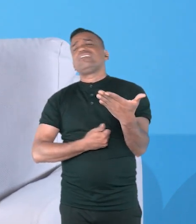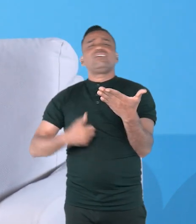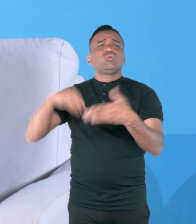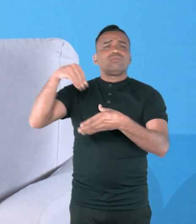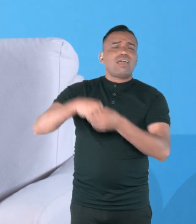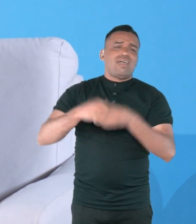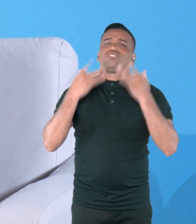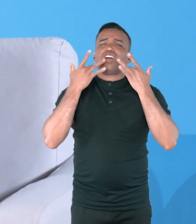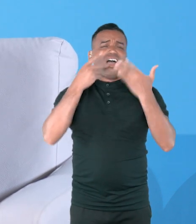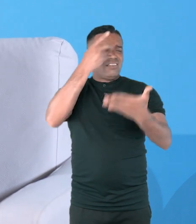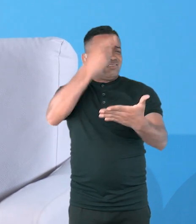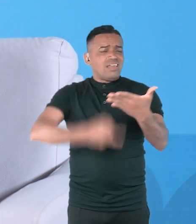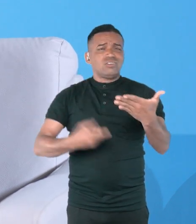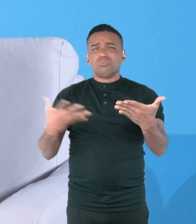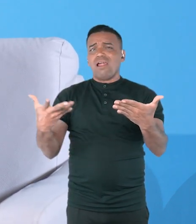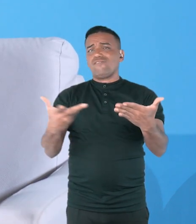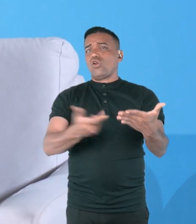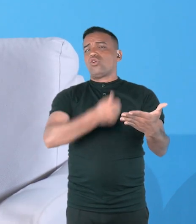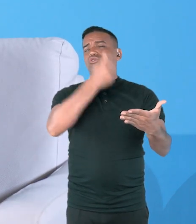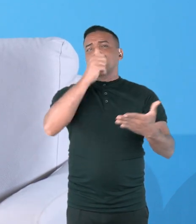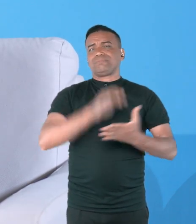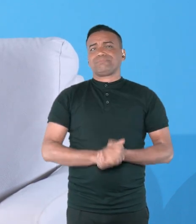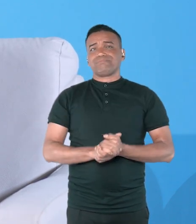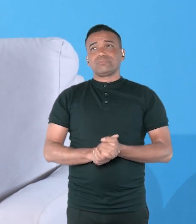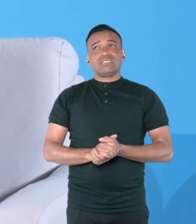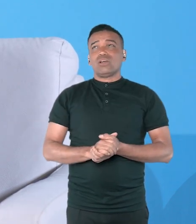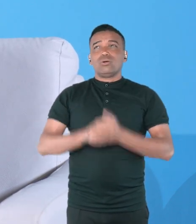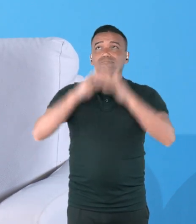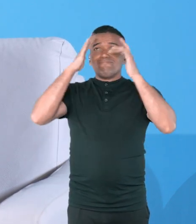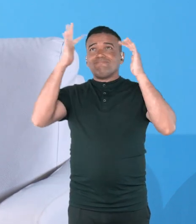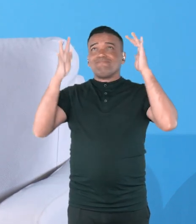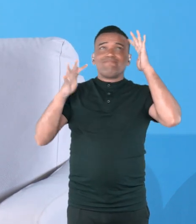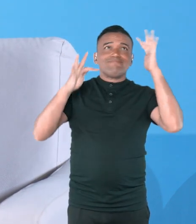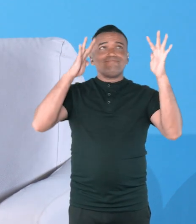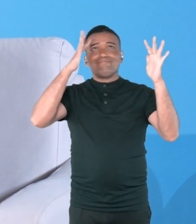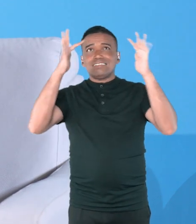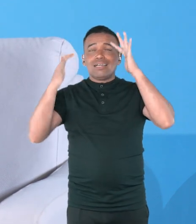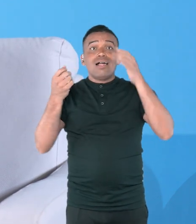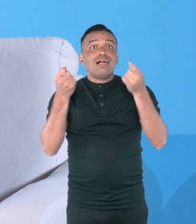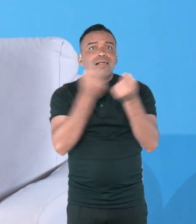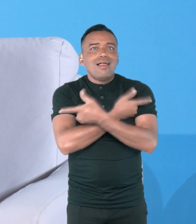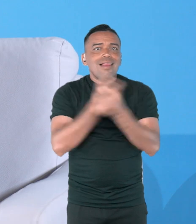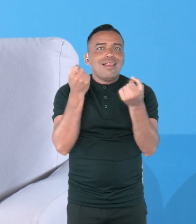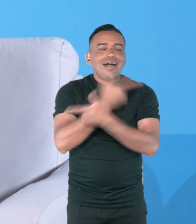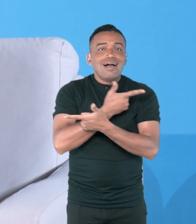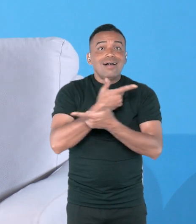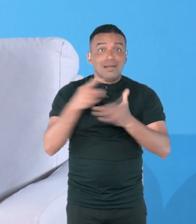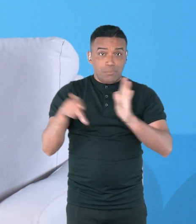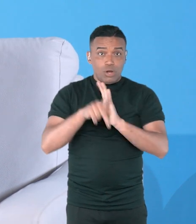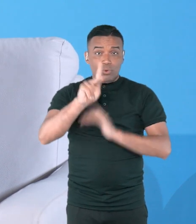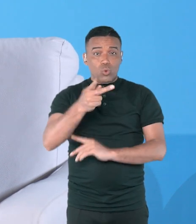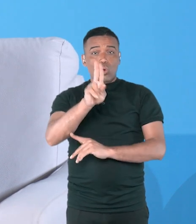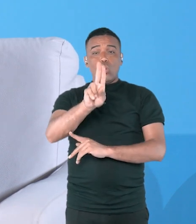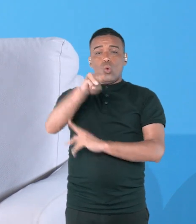lido de dramaturgia, porque é uma peça que o pensamento corre com humor. Eu acho que uma das